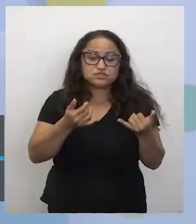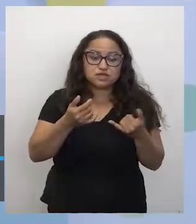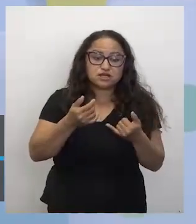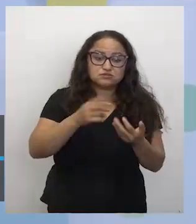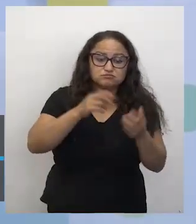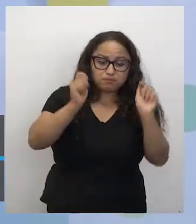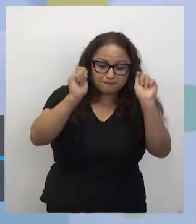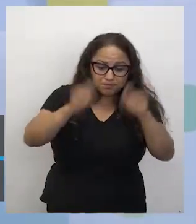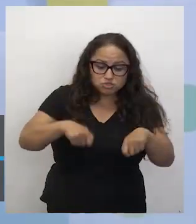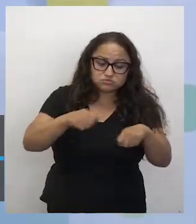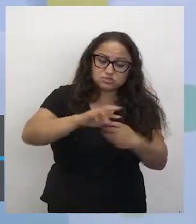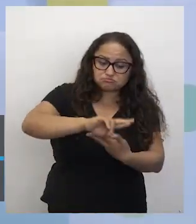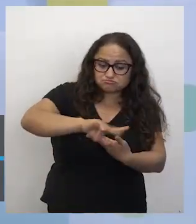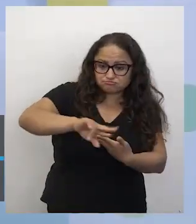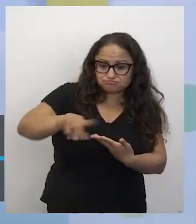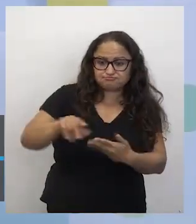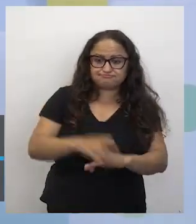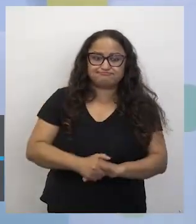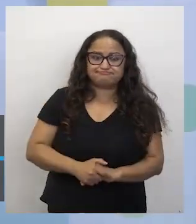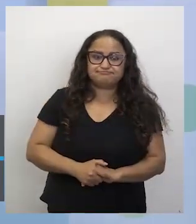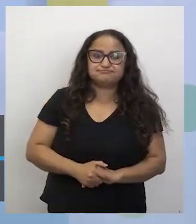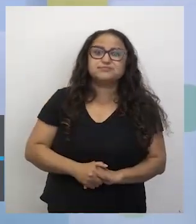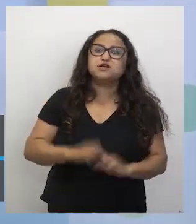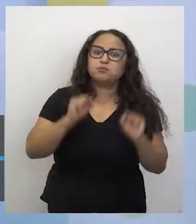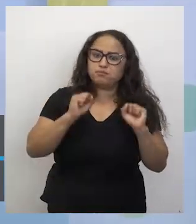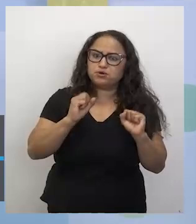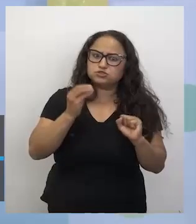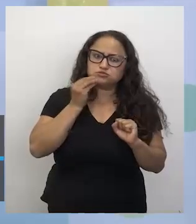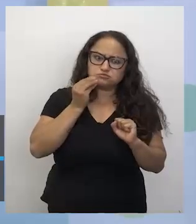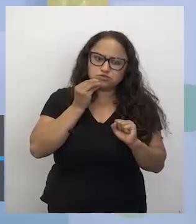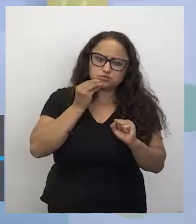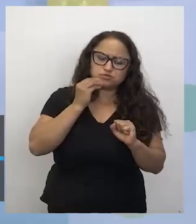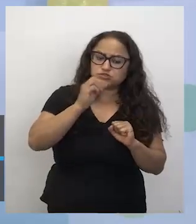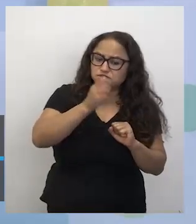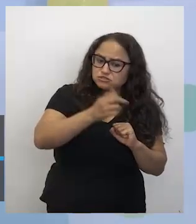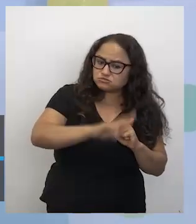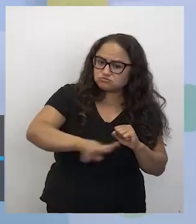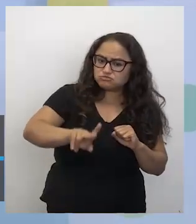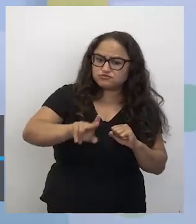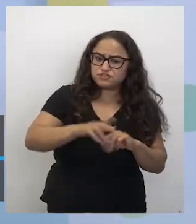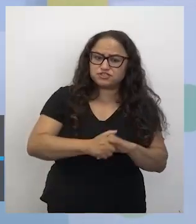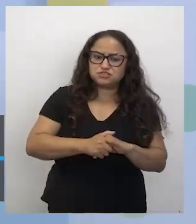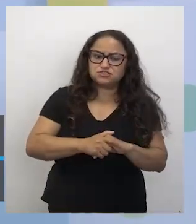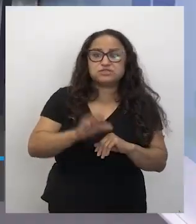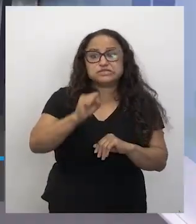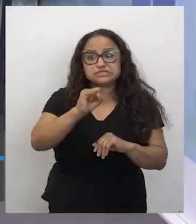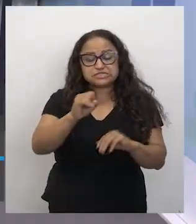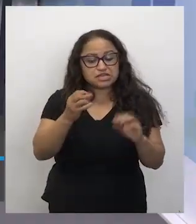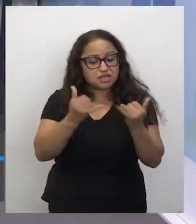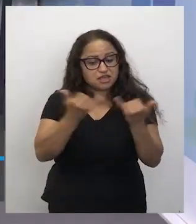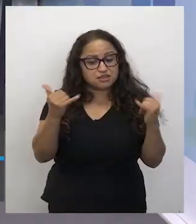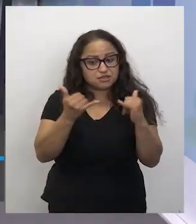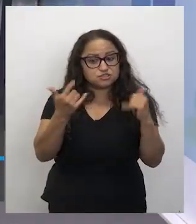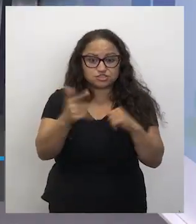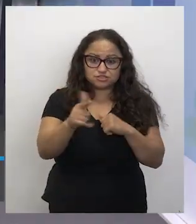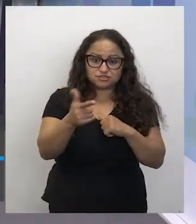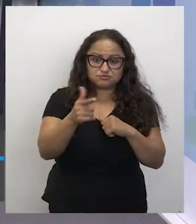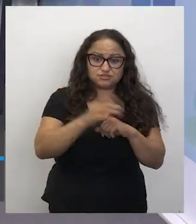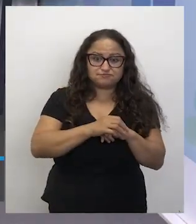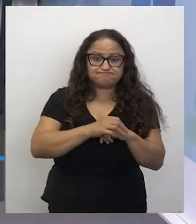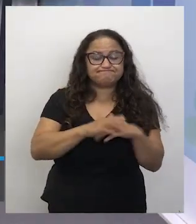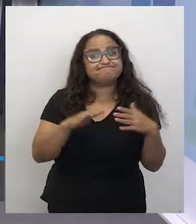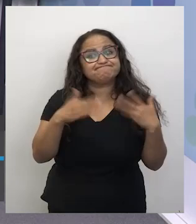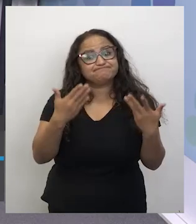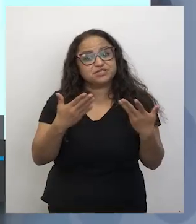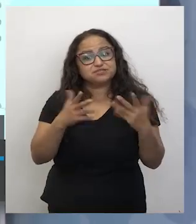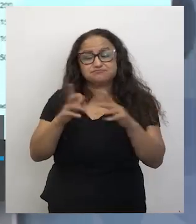Outras possibilidades, né? Que a gente pode aproveitar aí sem a energia elétrica, né? Isso aí, muito bom, né? Mesmo porque, estudante, ó, veja